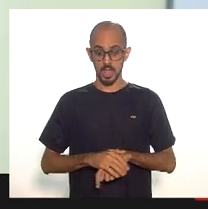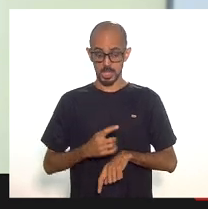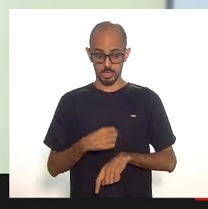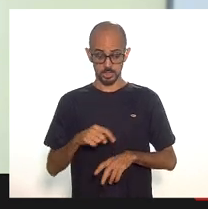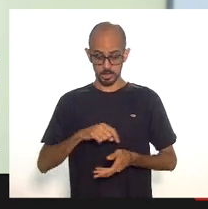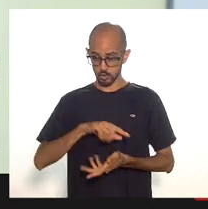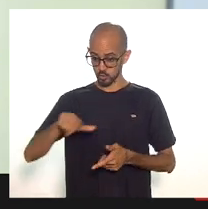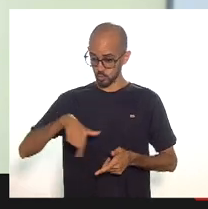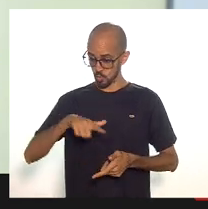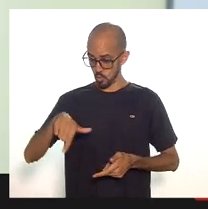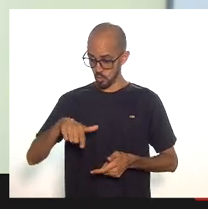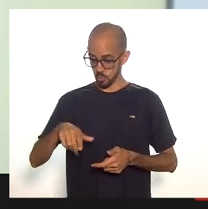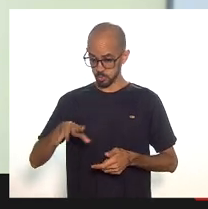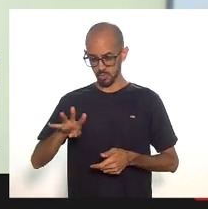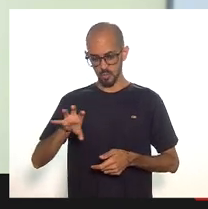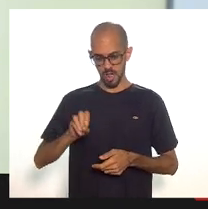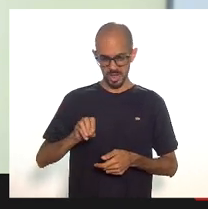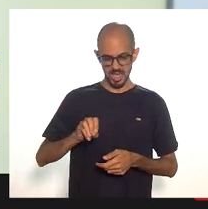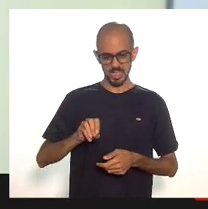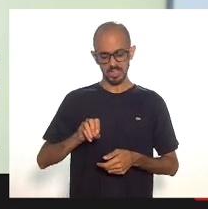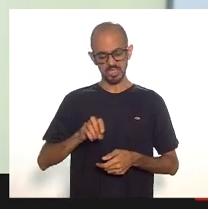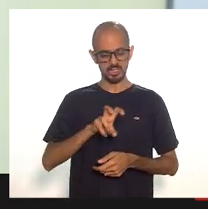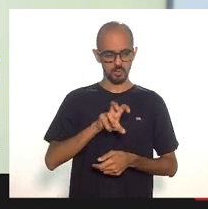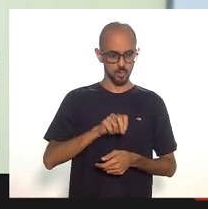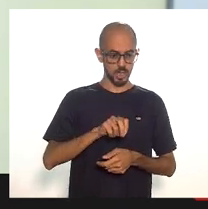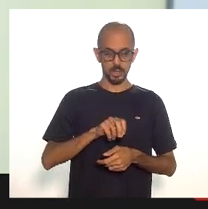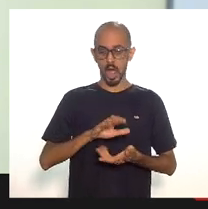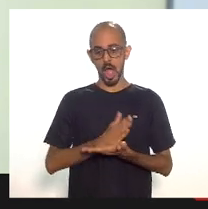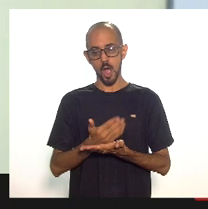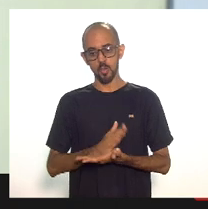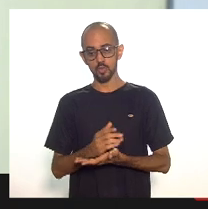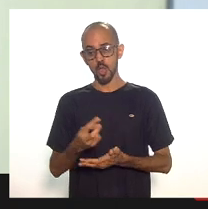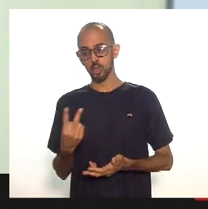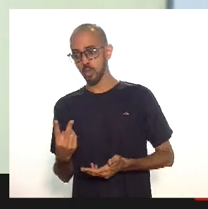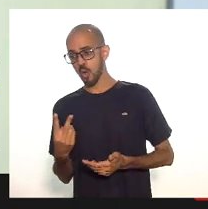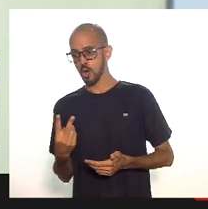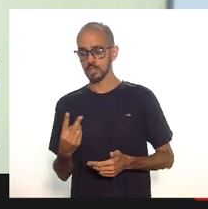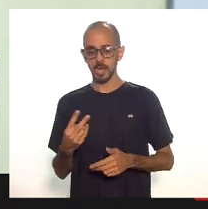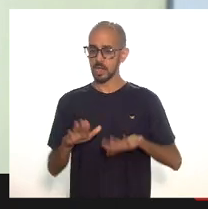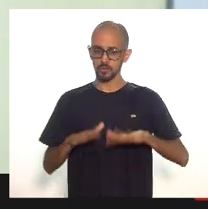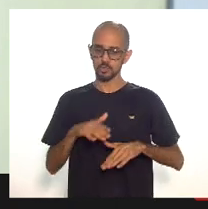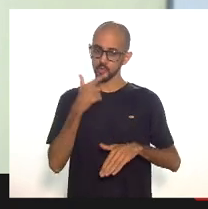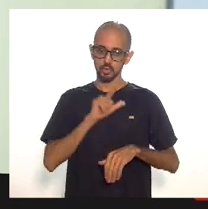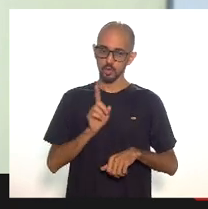Desses 40, um ou dois ficam. Todos os demais